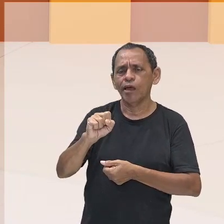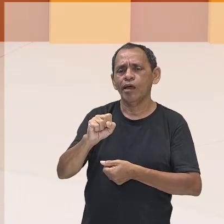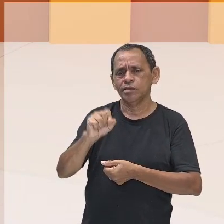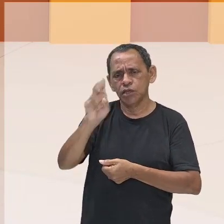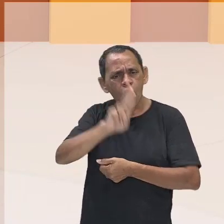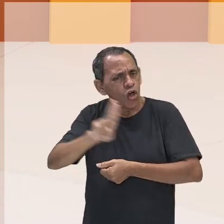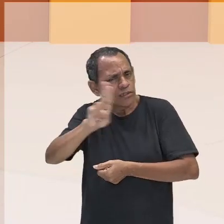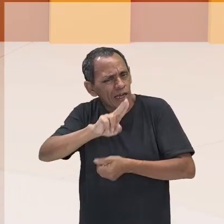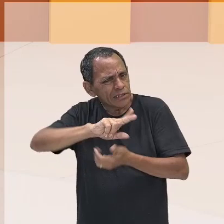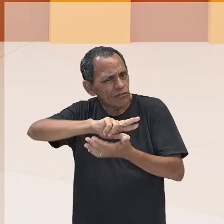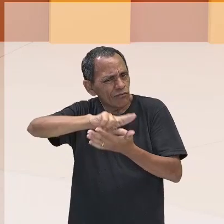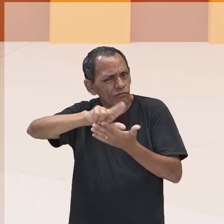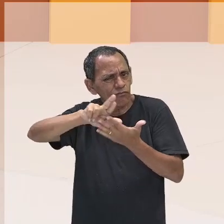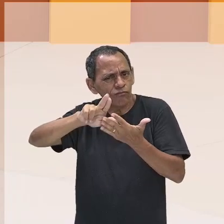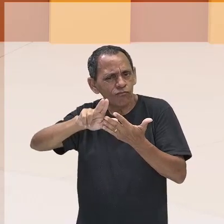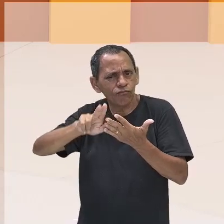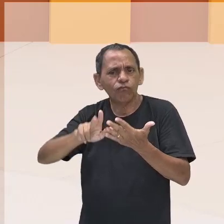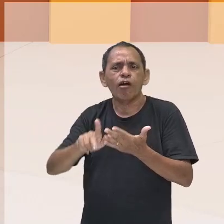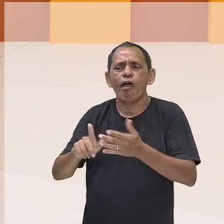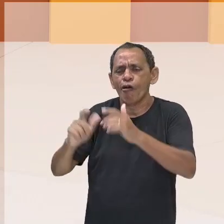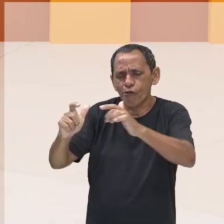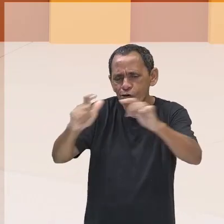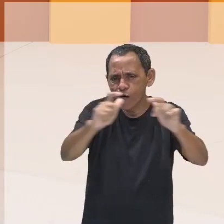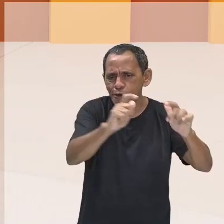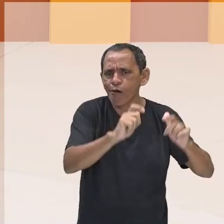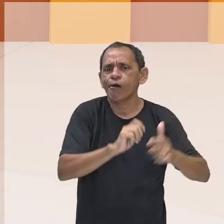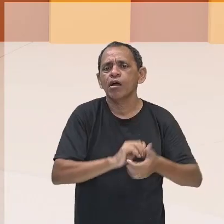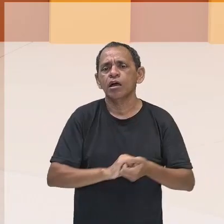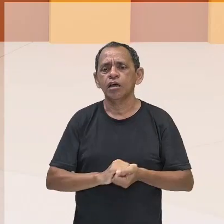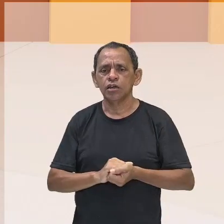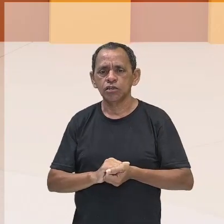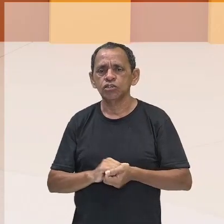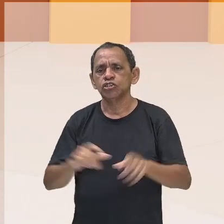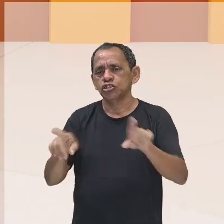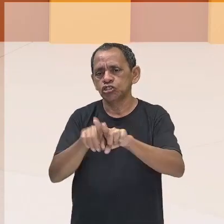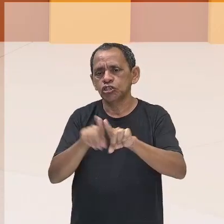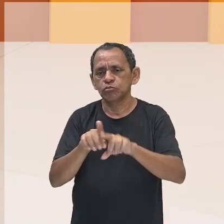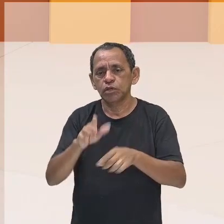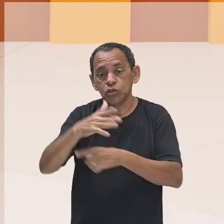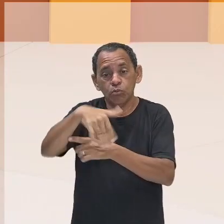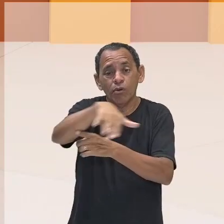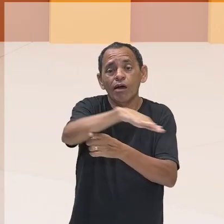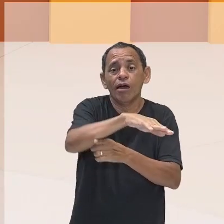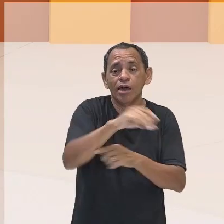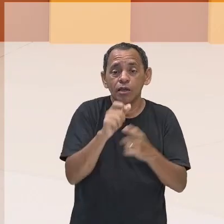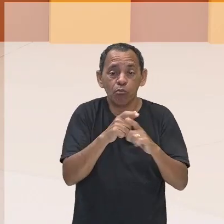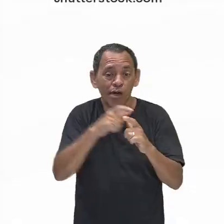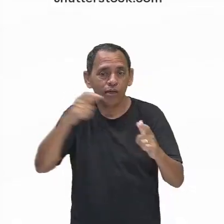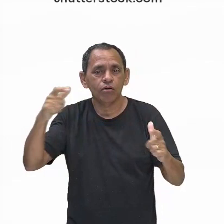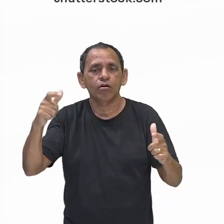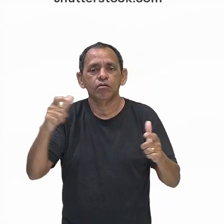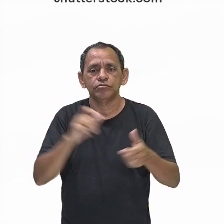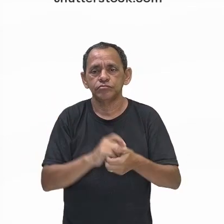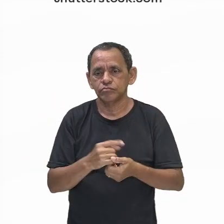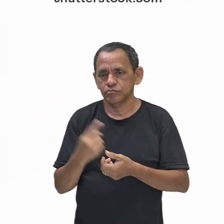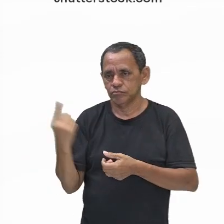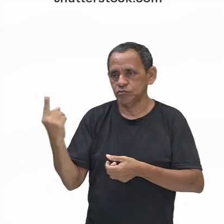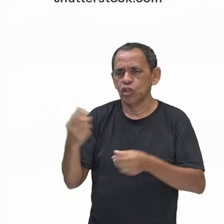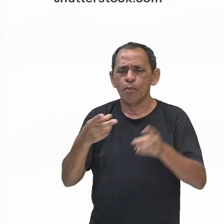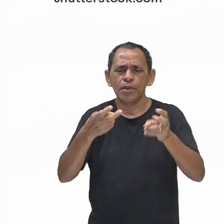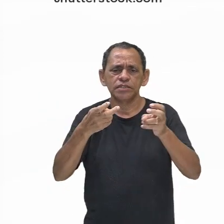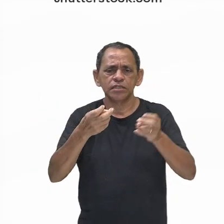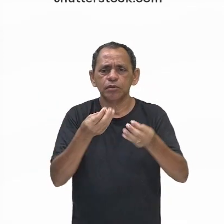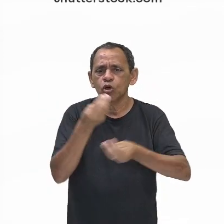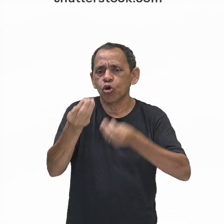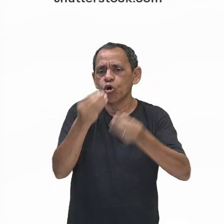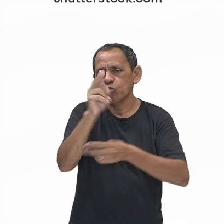tem muitas aplicações, né? É utilizado em muitos campos. A gente vai dar uma olhadinha aqui, ó, sobre as aplicações do